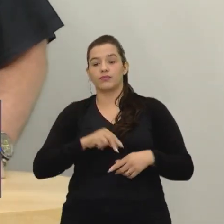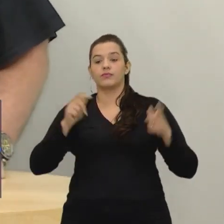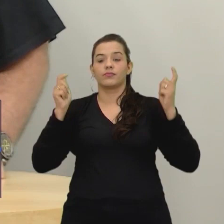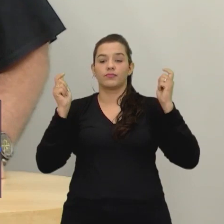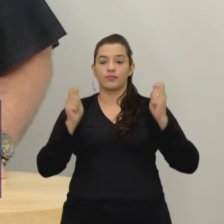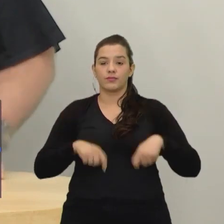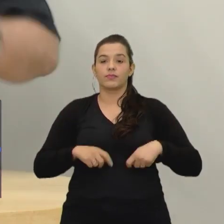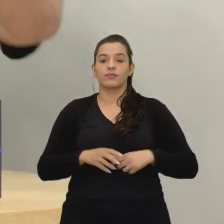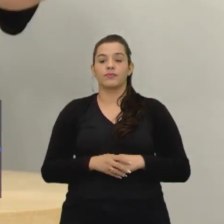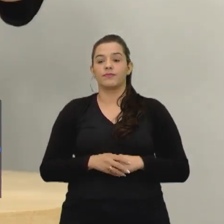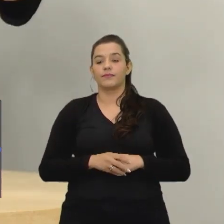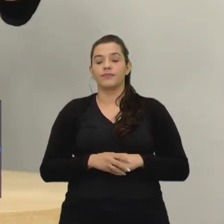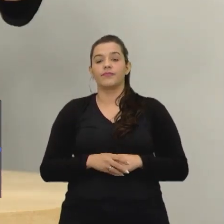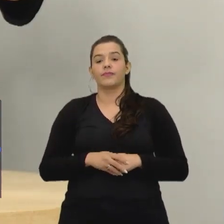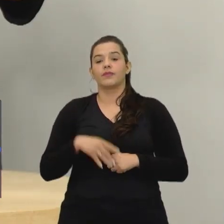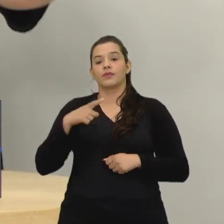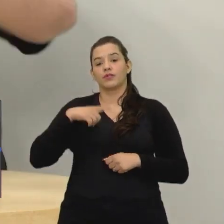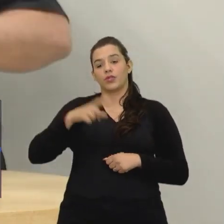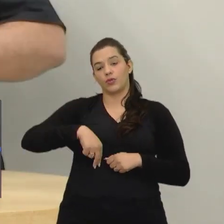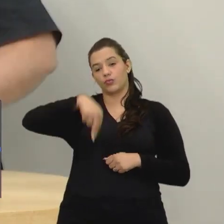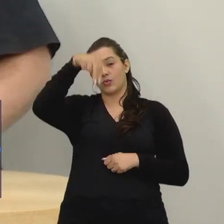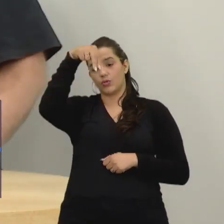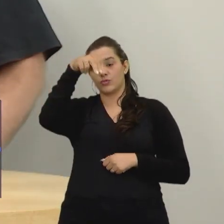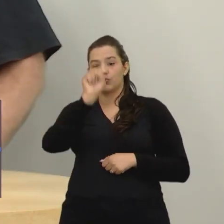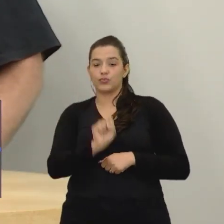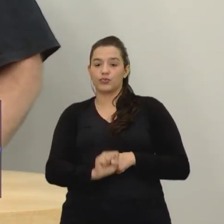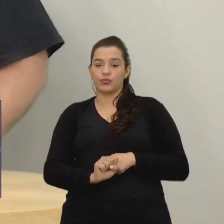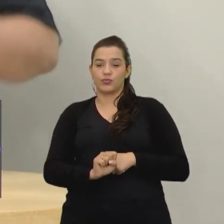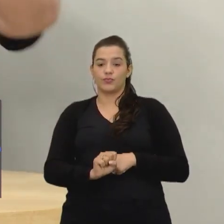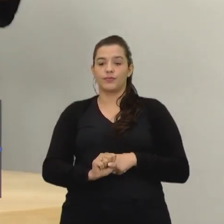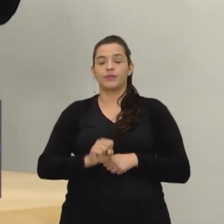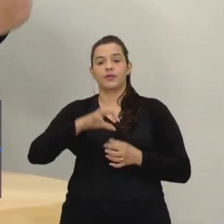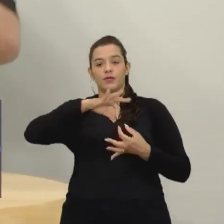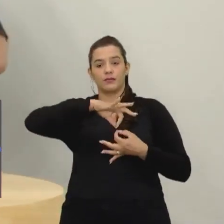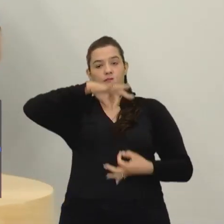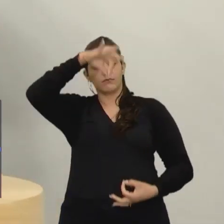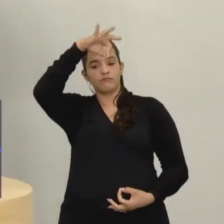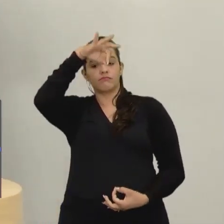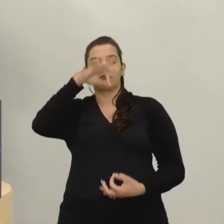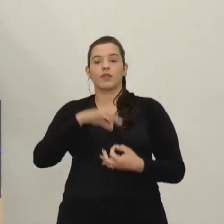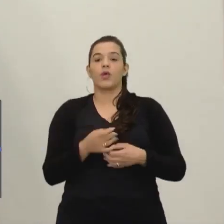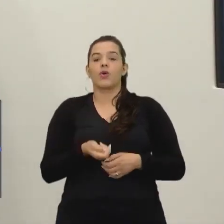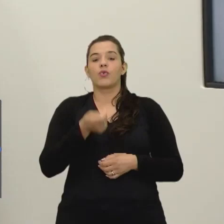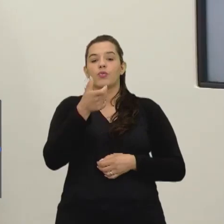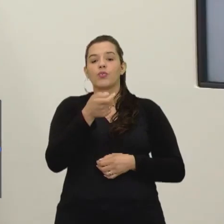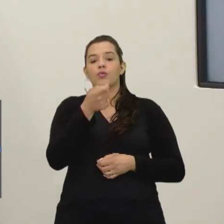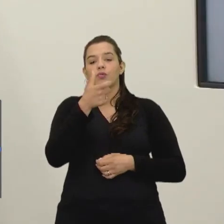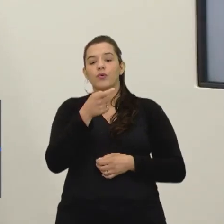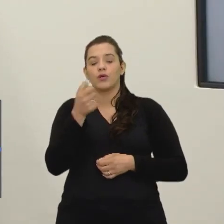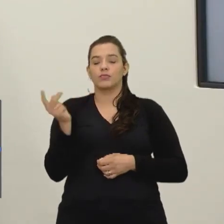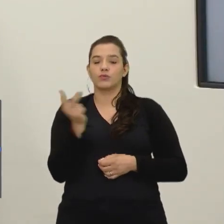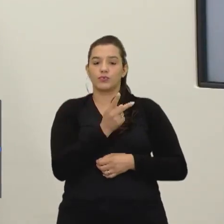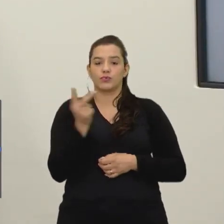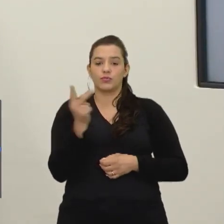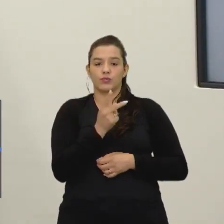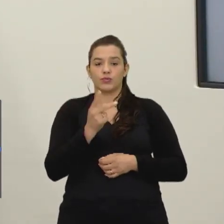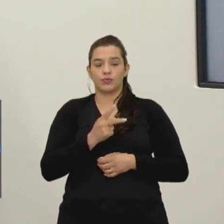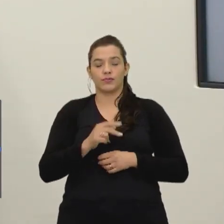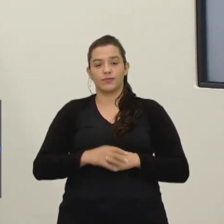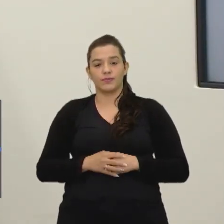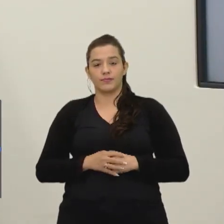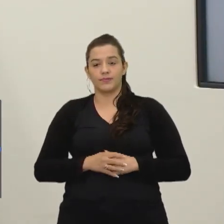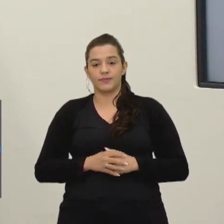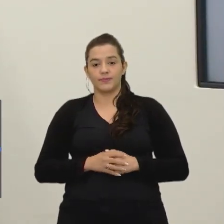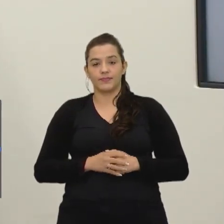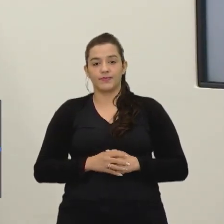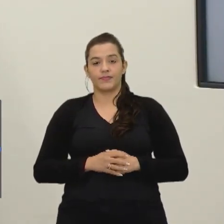extensão latitudinal de hemisfério norte para o hemisfério sul, praticamente indo entre os dois polos. Vamos ver